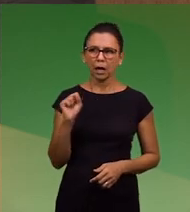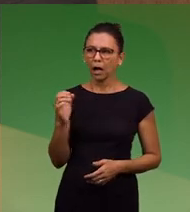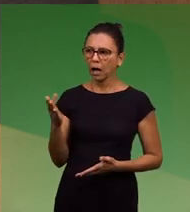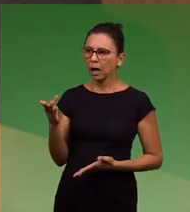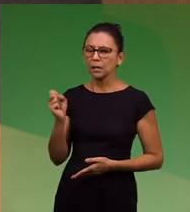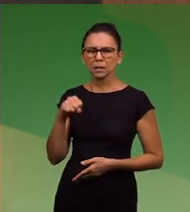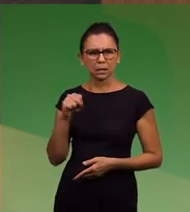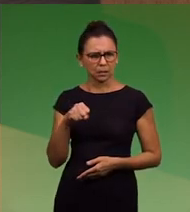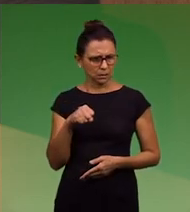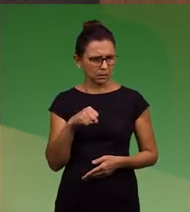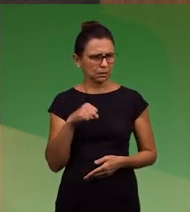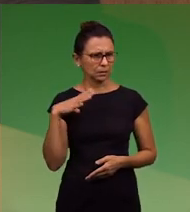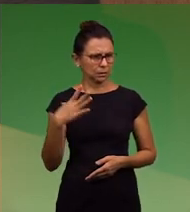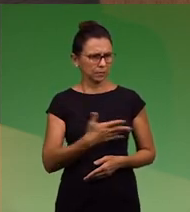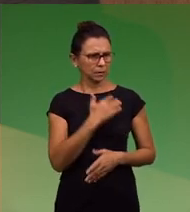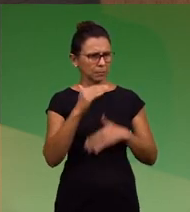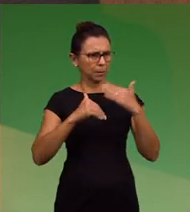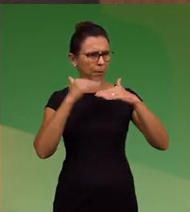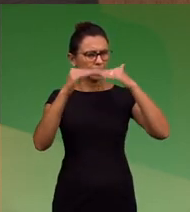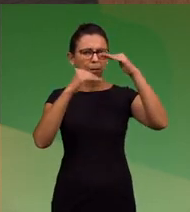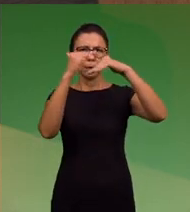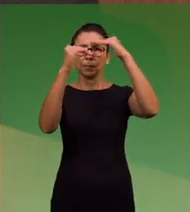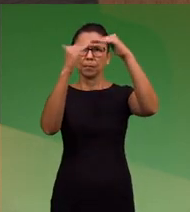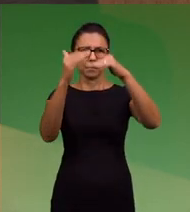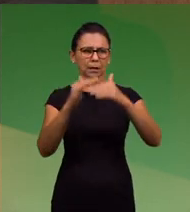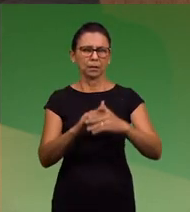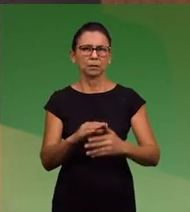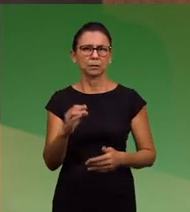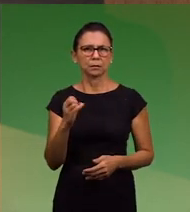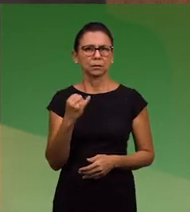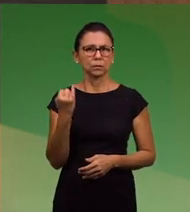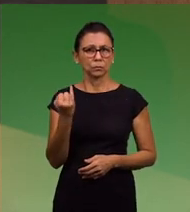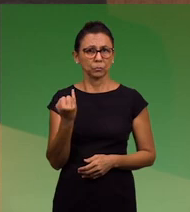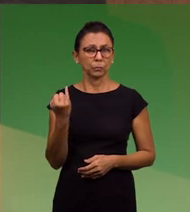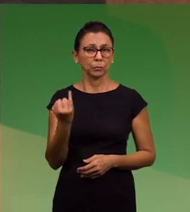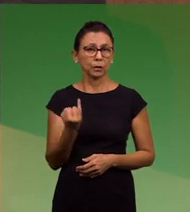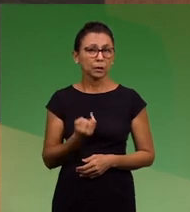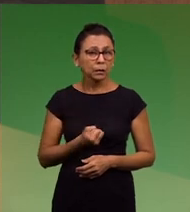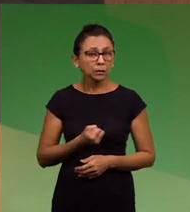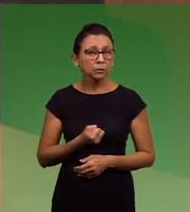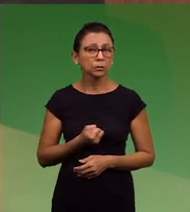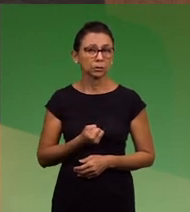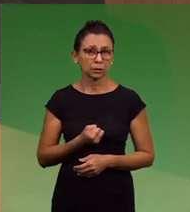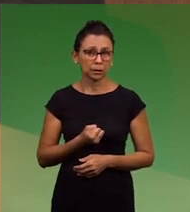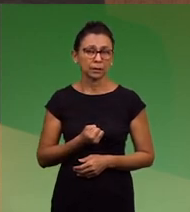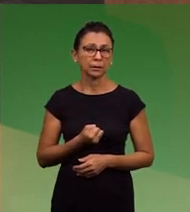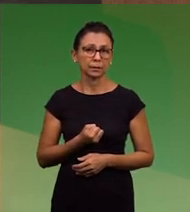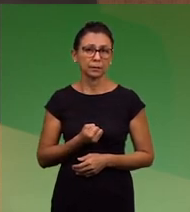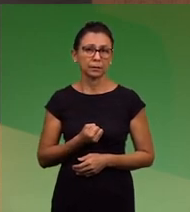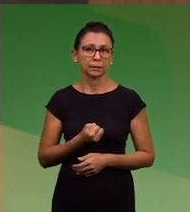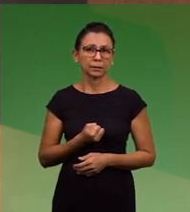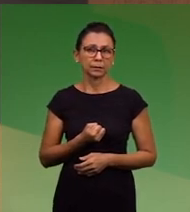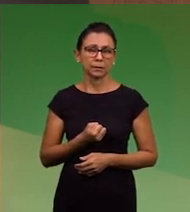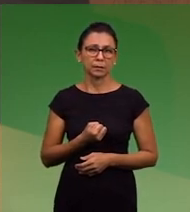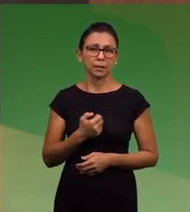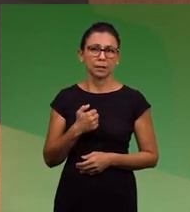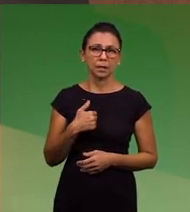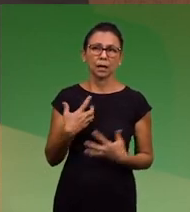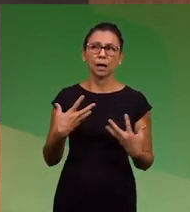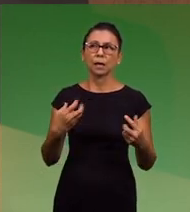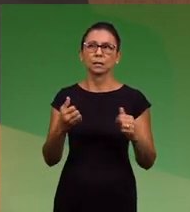né? É o dinamismo da salvação. Mais importante do que do dia que eu aceitei Jesus é eu continuar